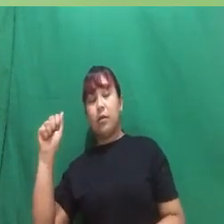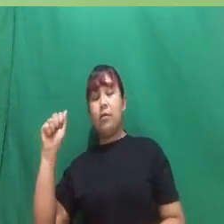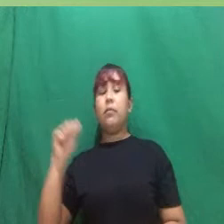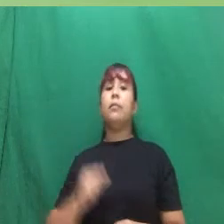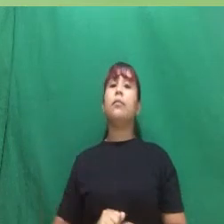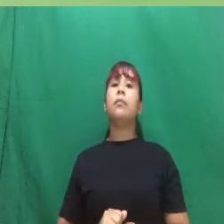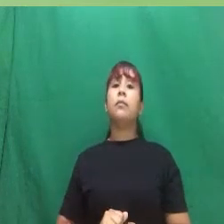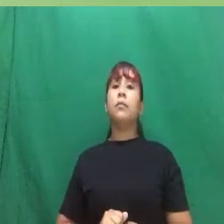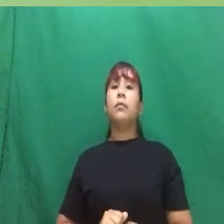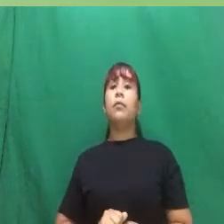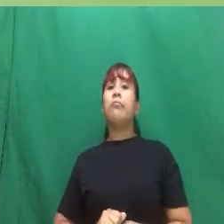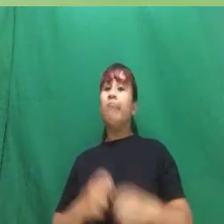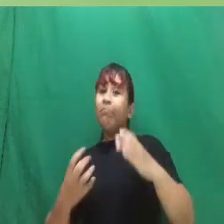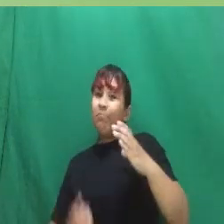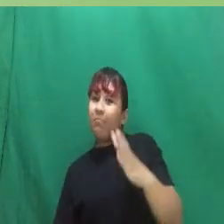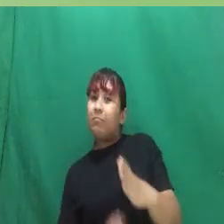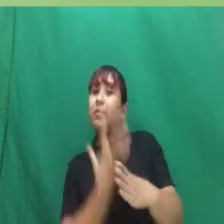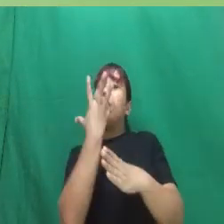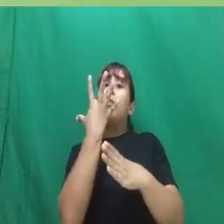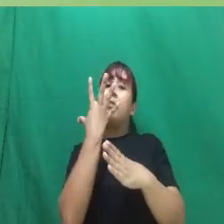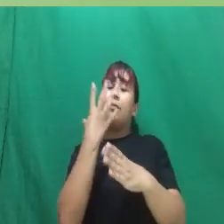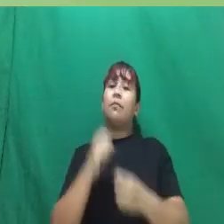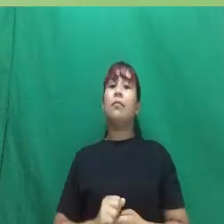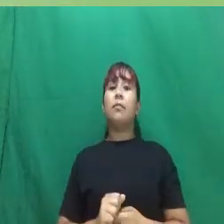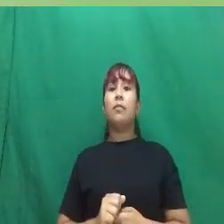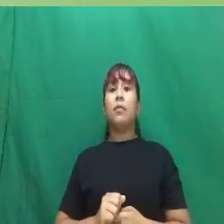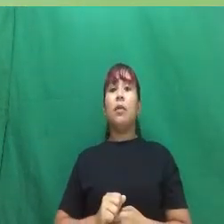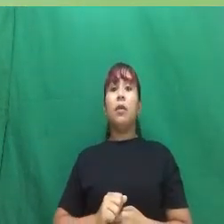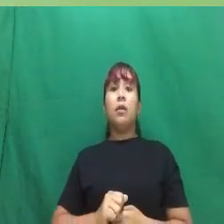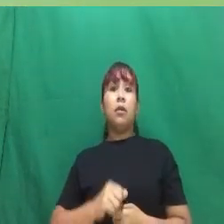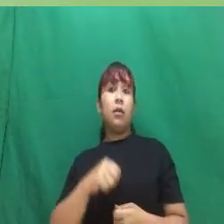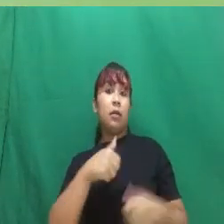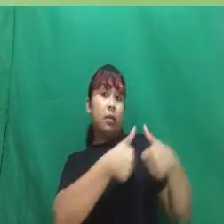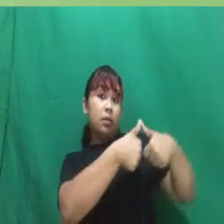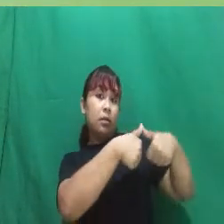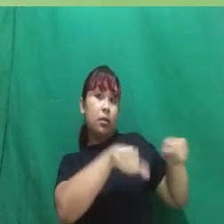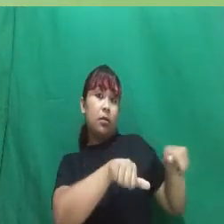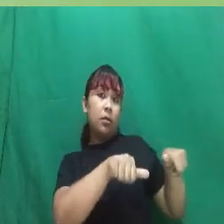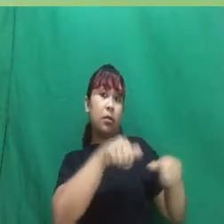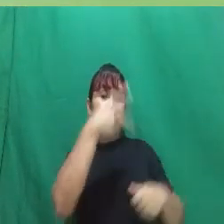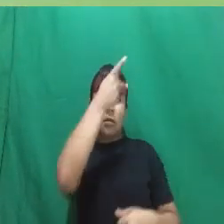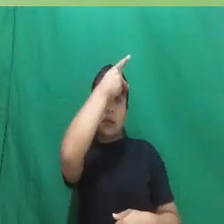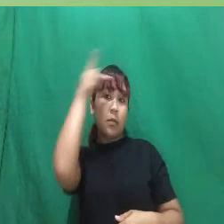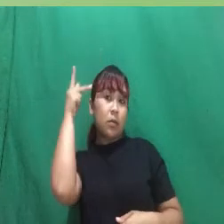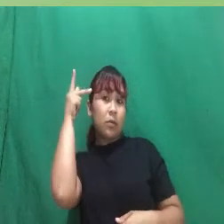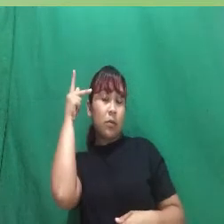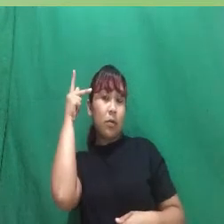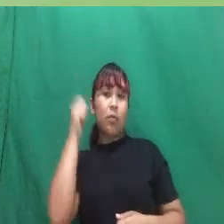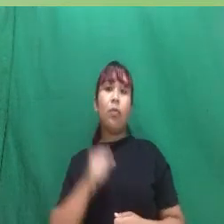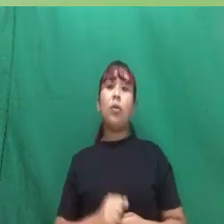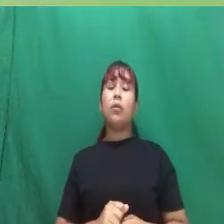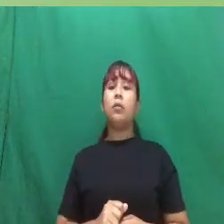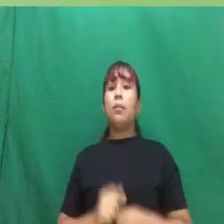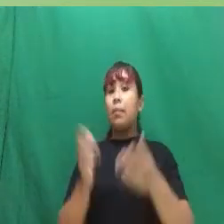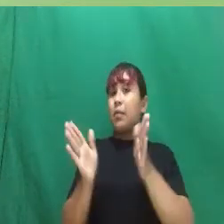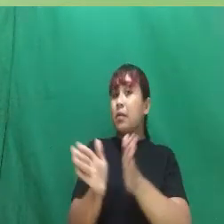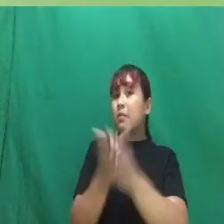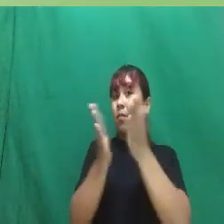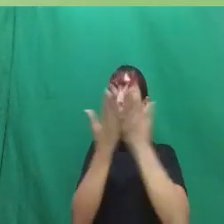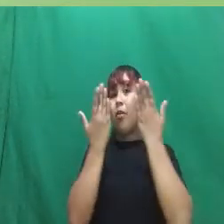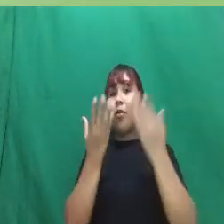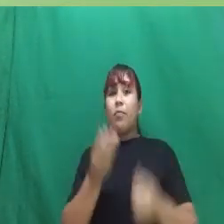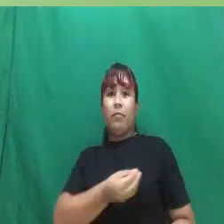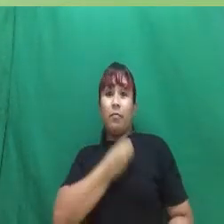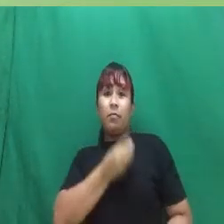as desigualdades. E muitos vão dizer: ah, nós estamos no mesmo barco. Eu vejo muito essa conversa aqui na internet. Todo mundo